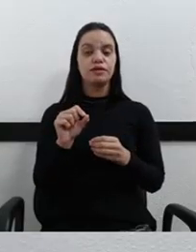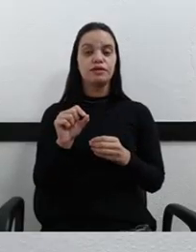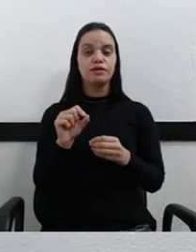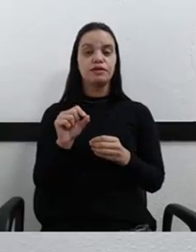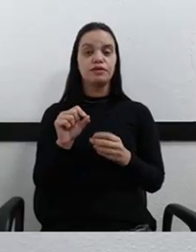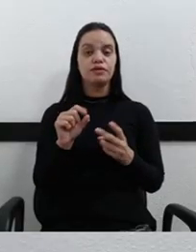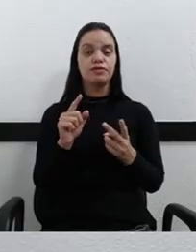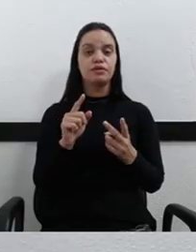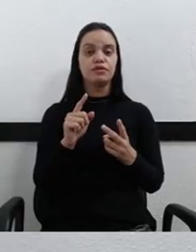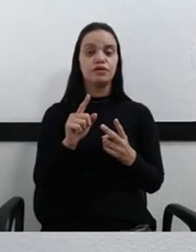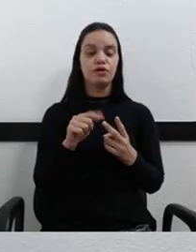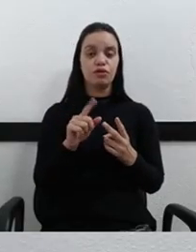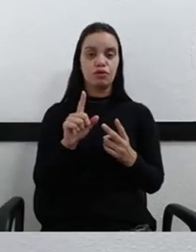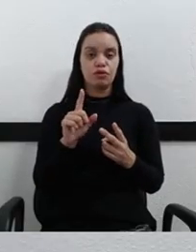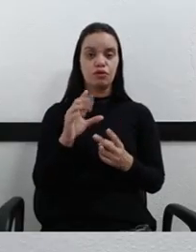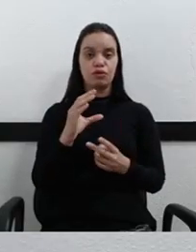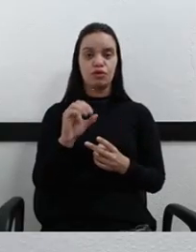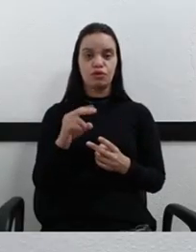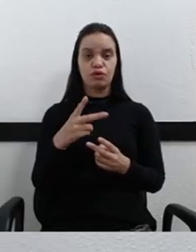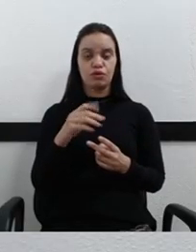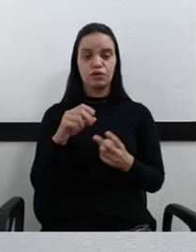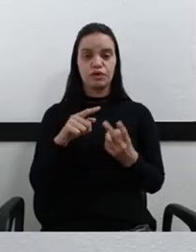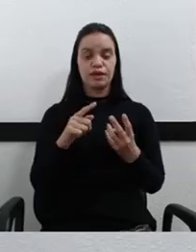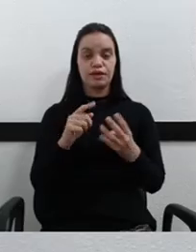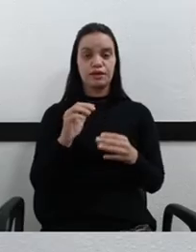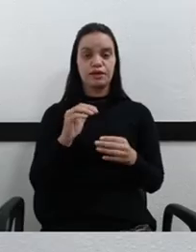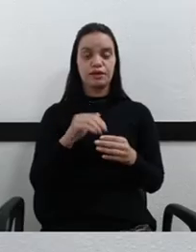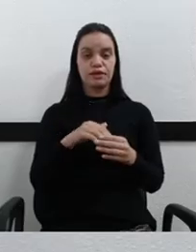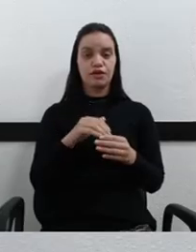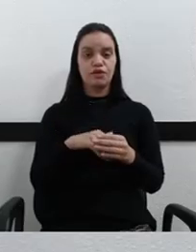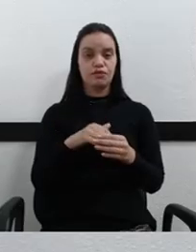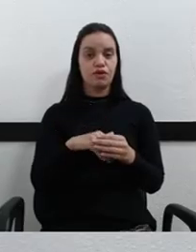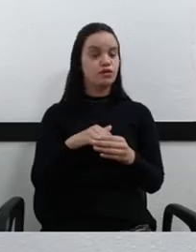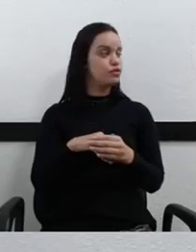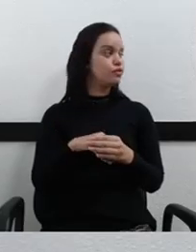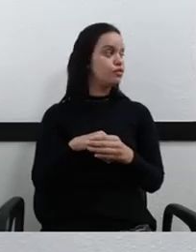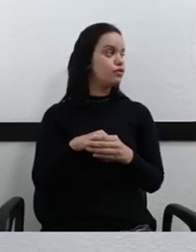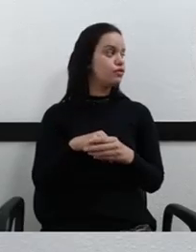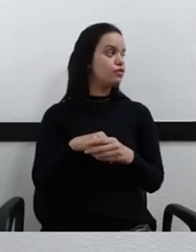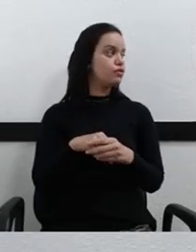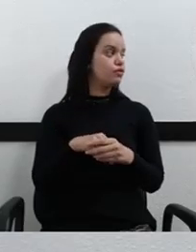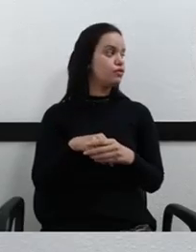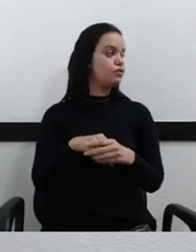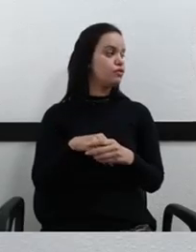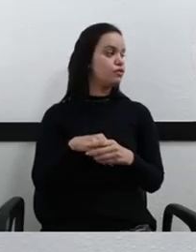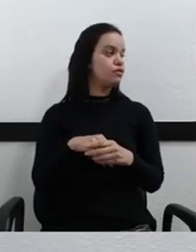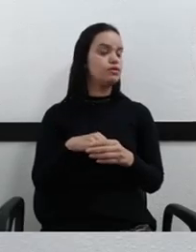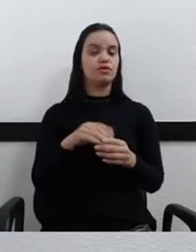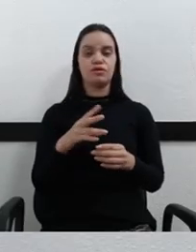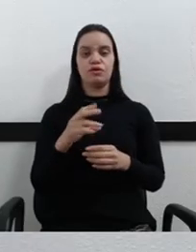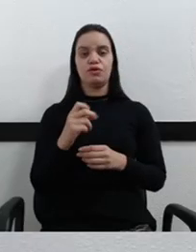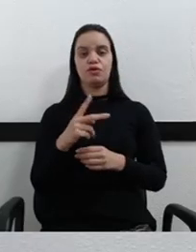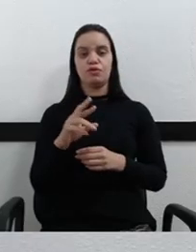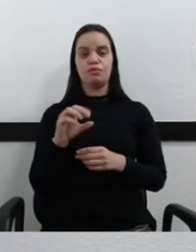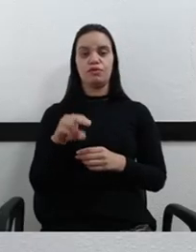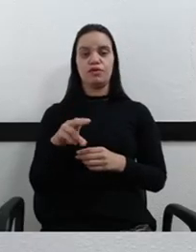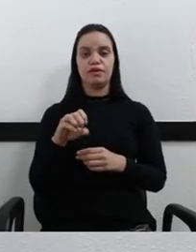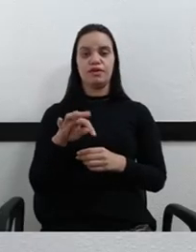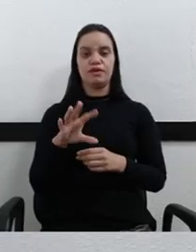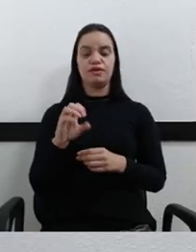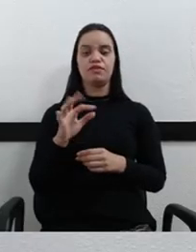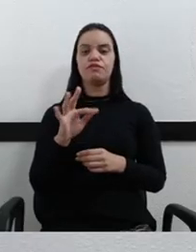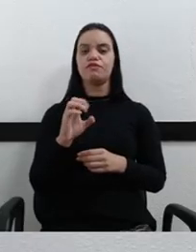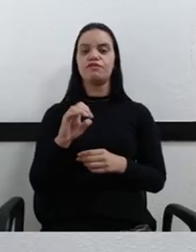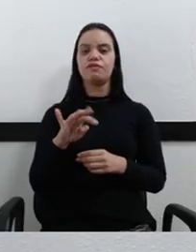Com o proponente, excelência. Conselheira Carolina. Desculpa, eu perdi. A gente está votando aqui agora. Férias. Com o proponente. Conselheiro